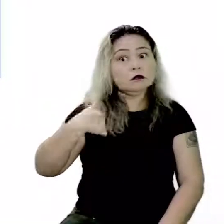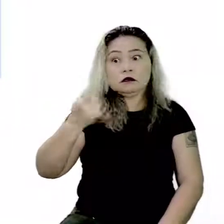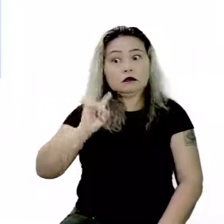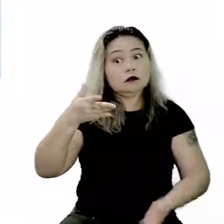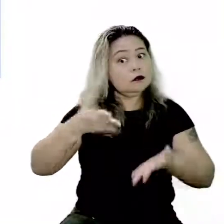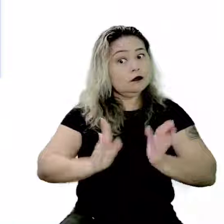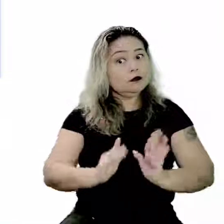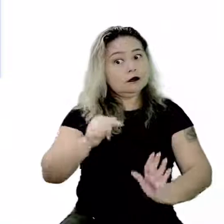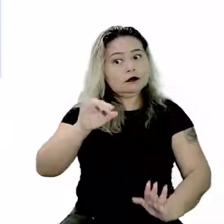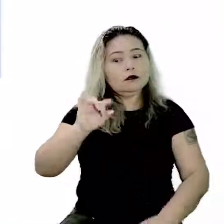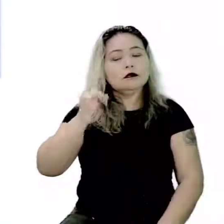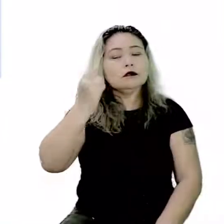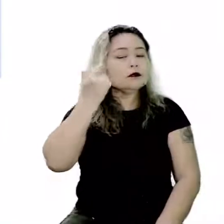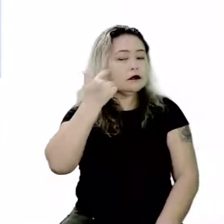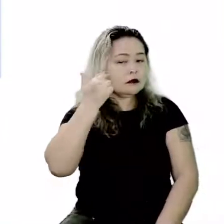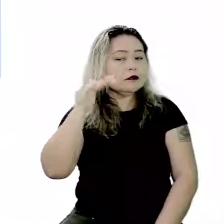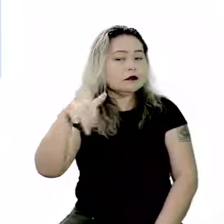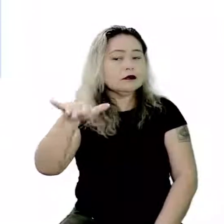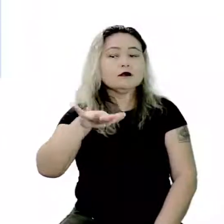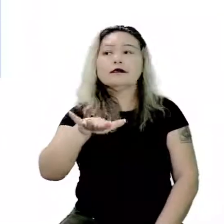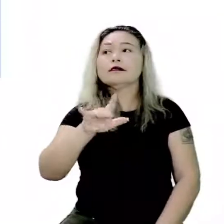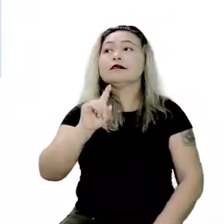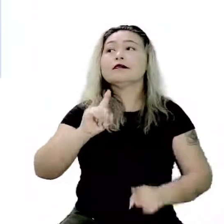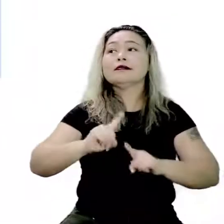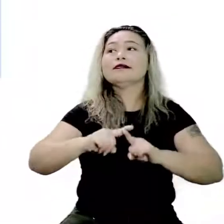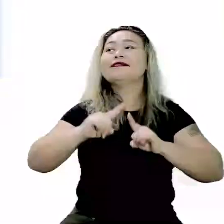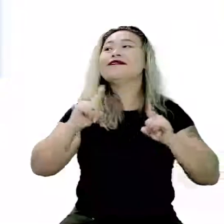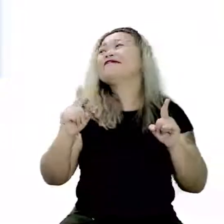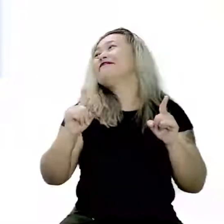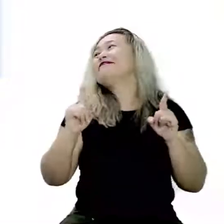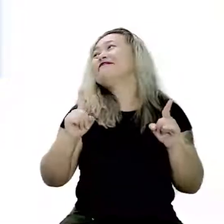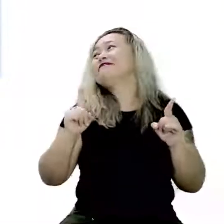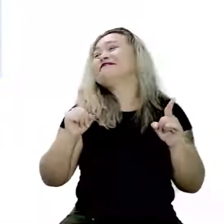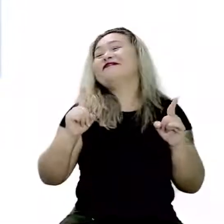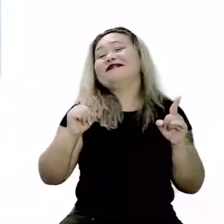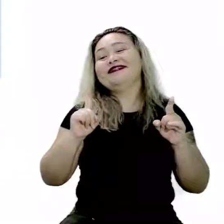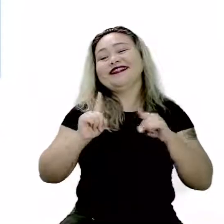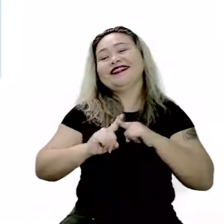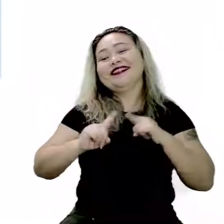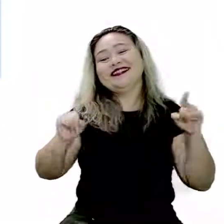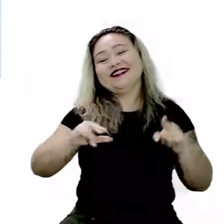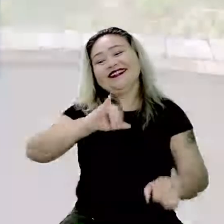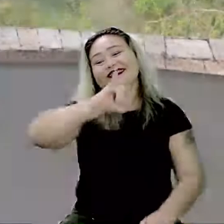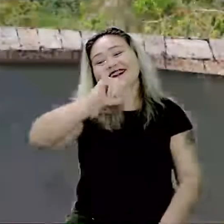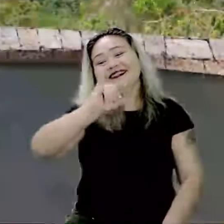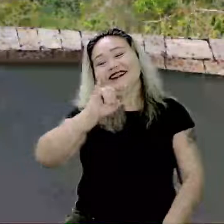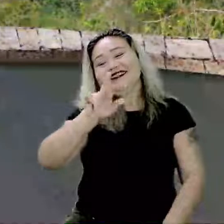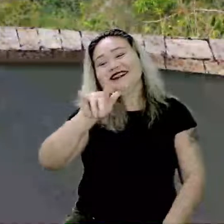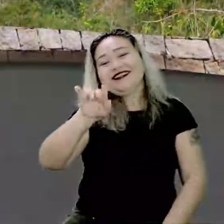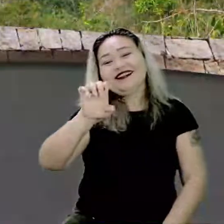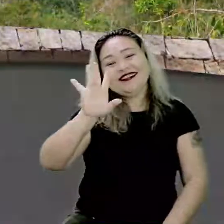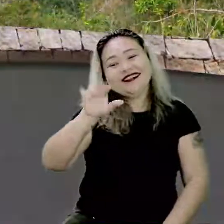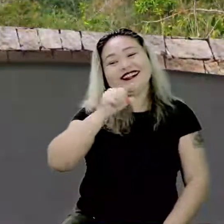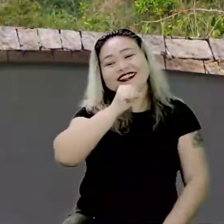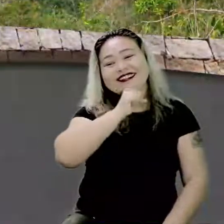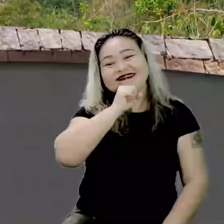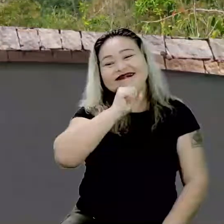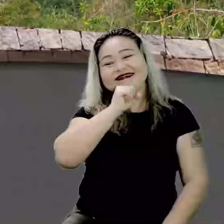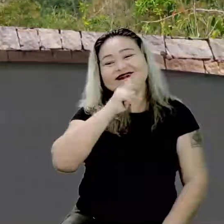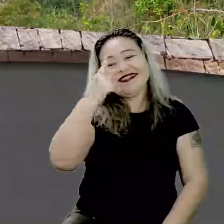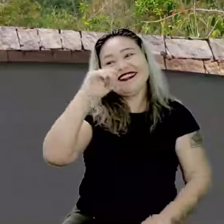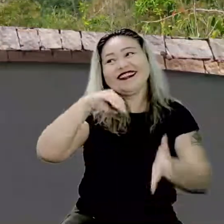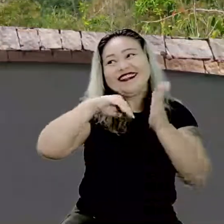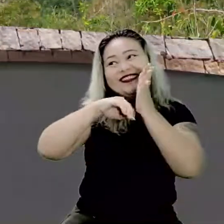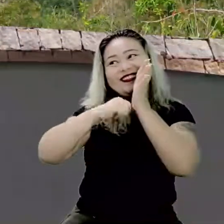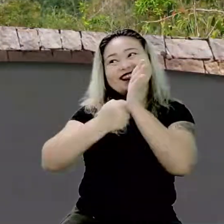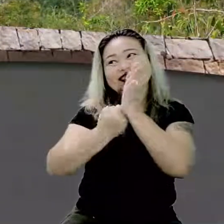tinha nascido em 70, só para vocês terem uma ideia. Mas, professor Jorginho já é um pouco velhinho, mas eu vou contar um segredo